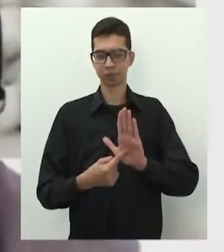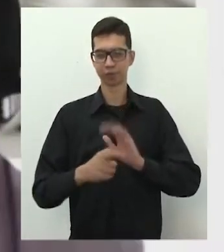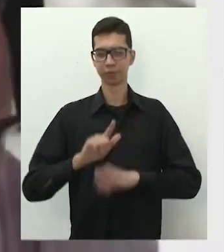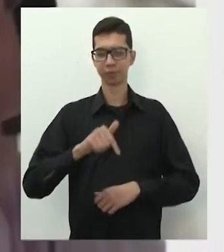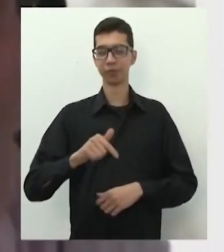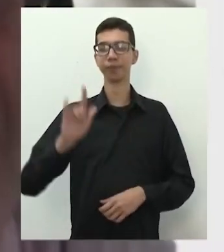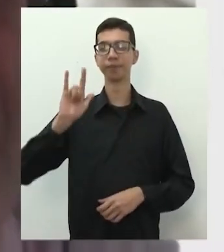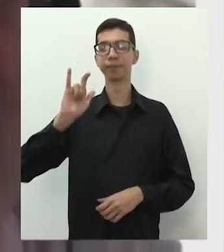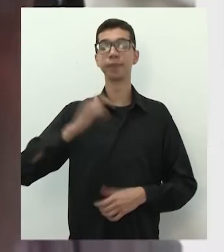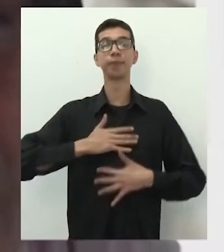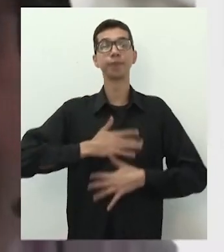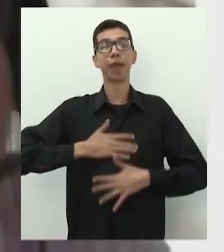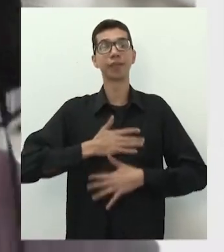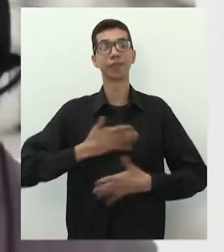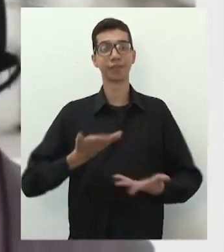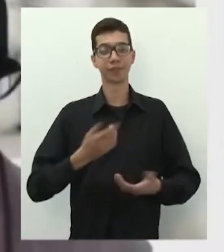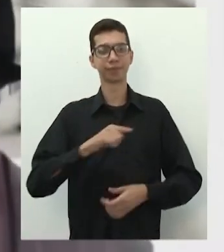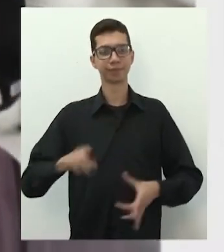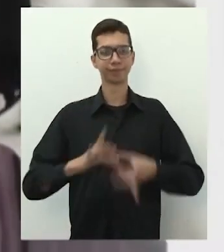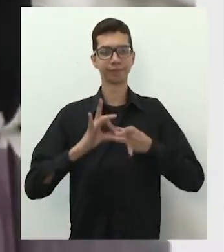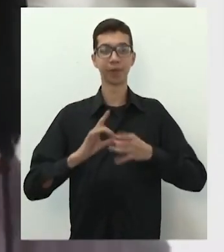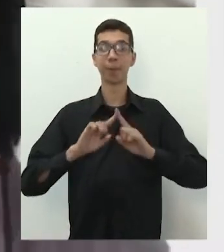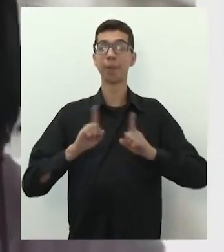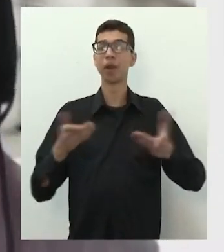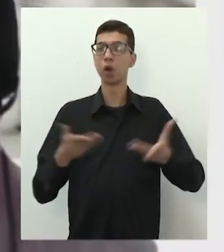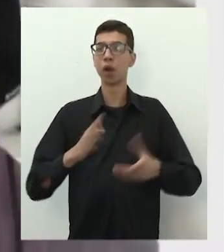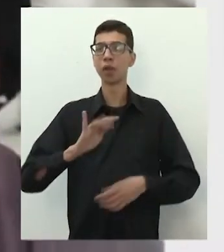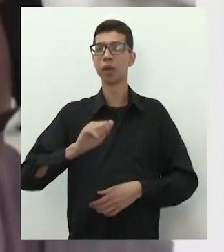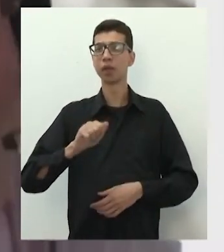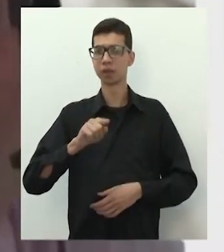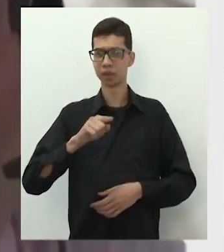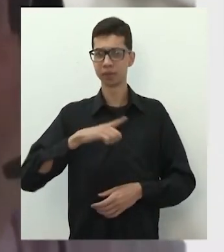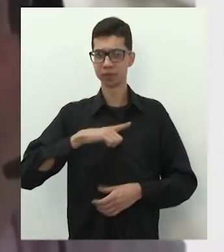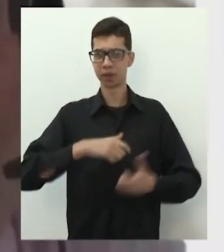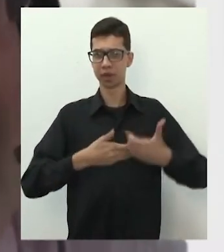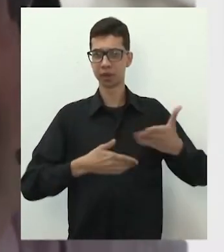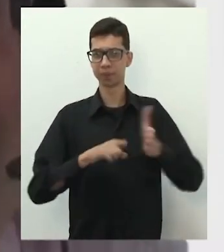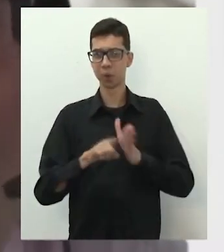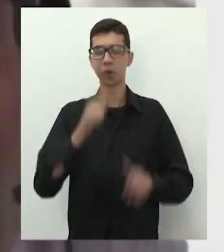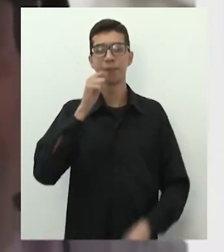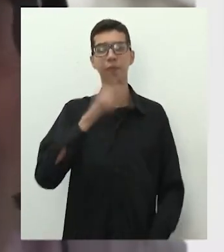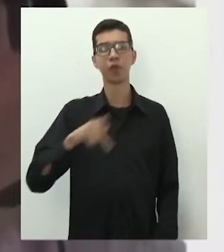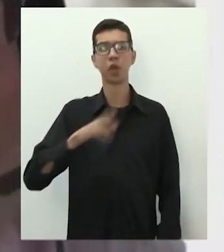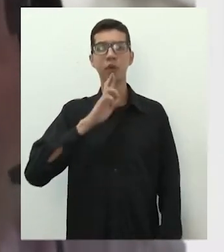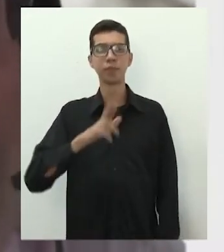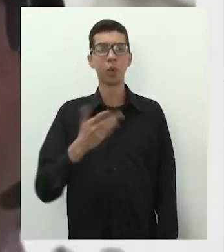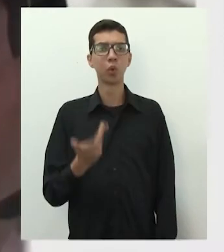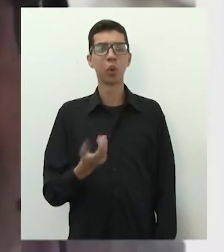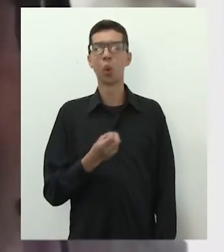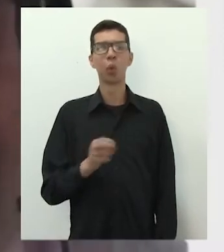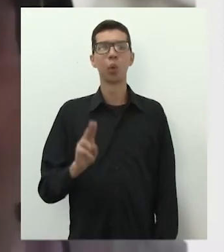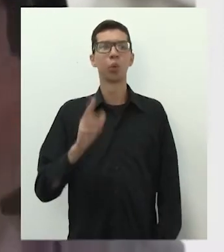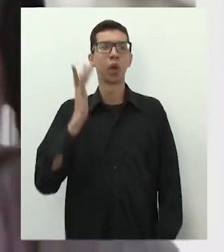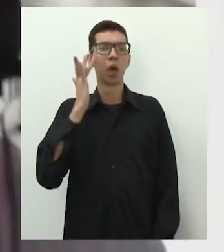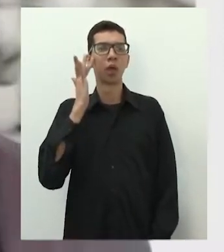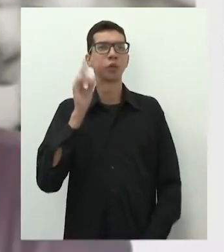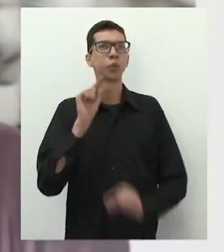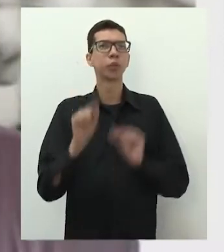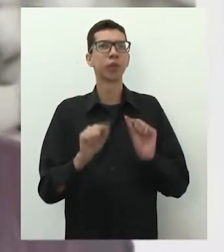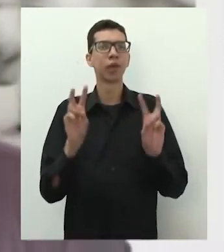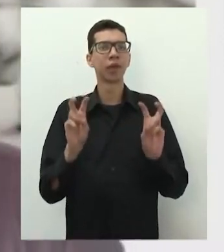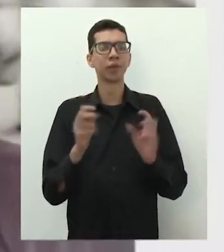eu faço videozinhos diários aí para professores e para profissionais de saúde, e também para adolescentes, para a gente